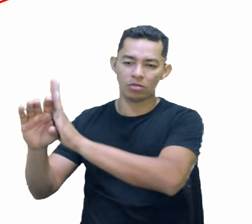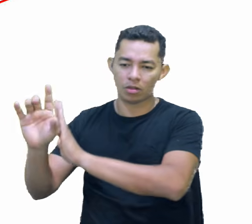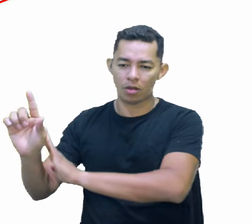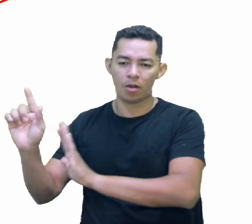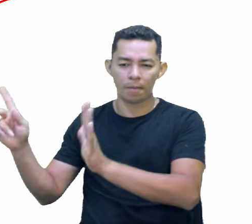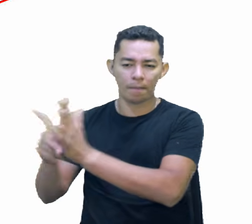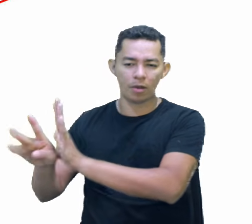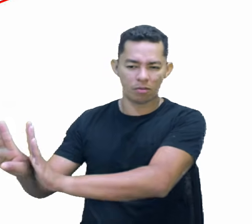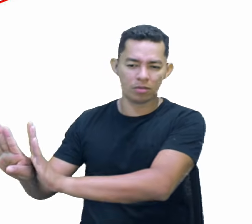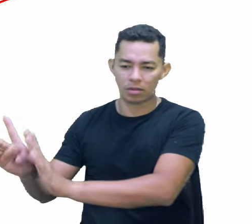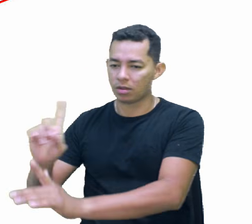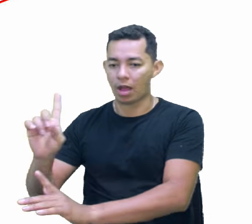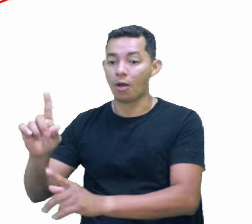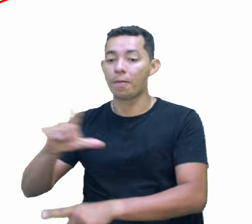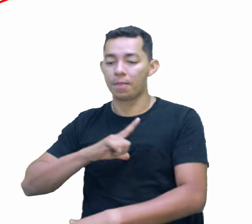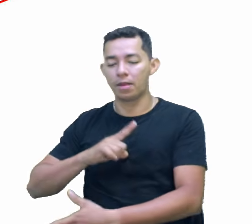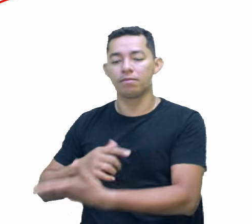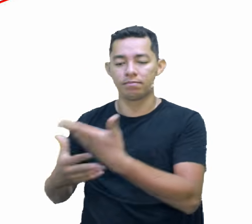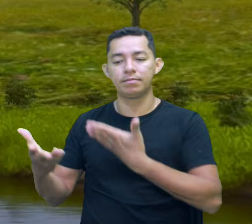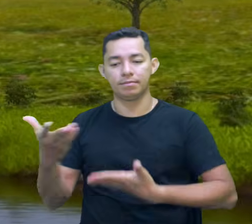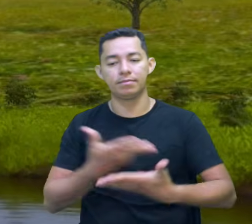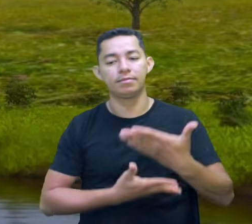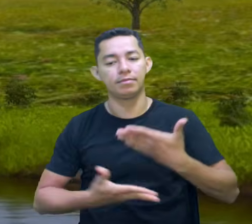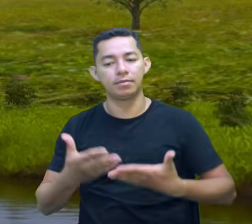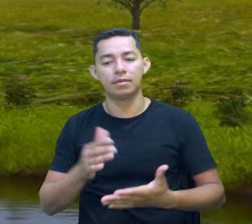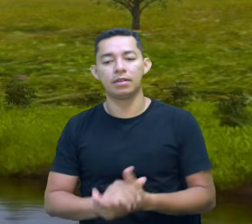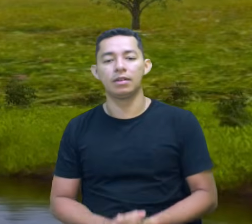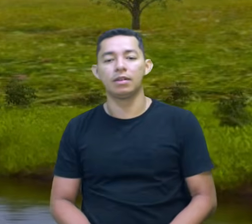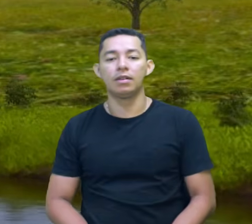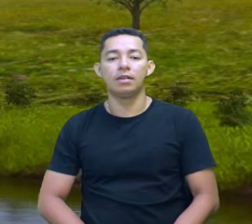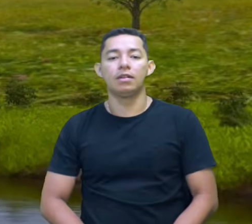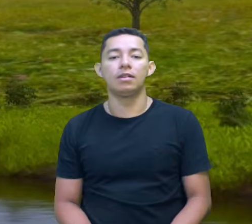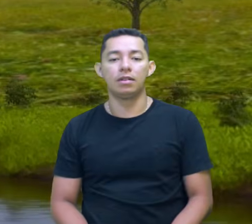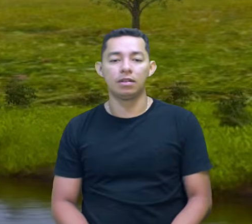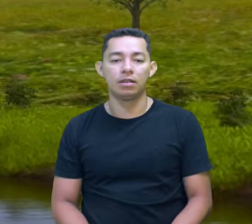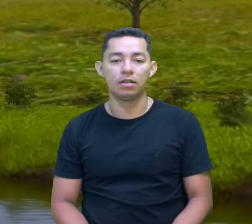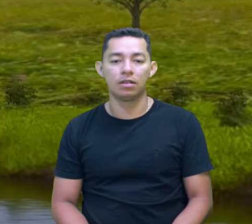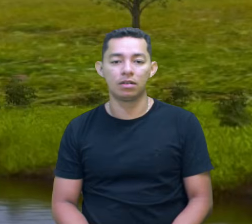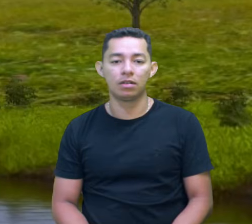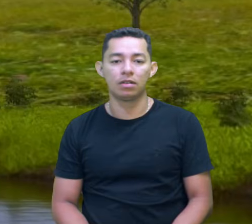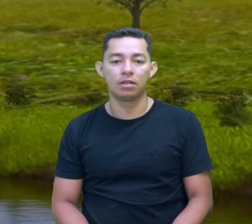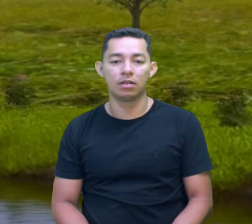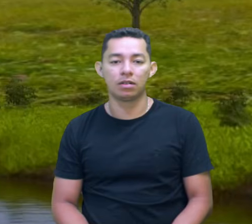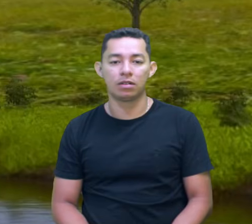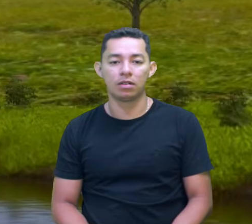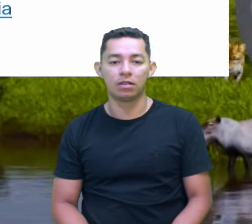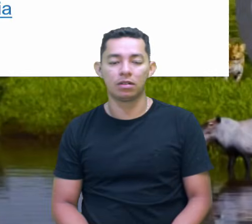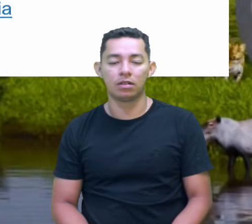interessante para falar olhando aqui para você. Pode colocar aqui, Lobo,